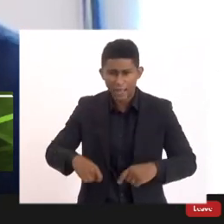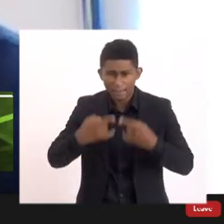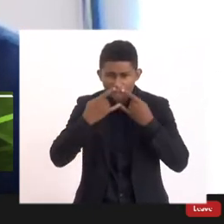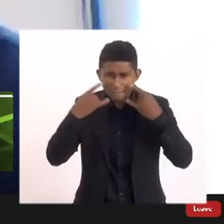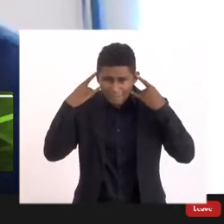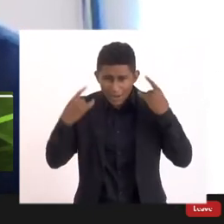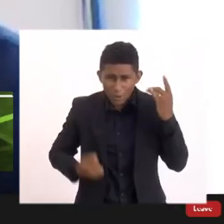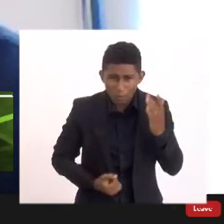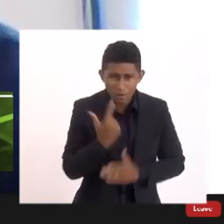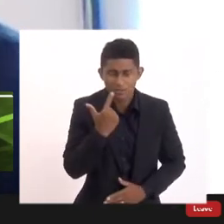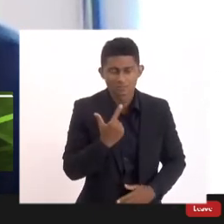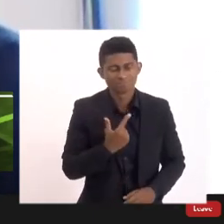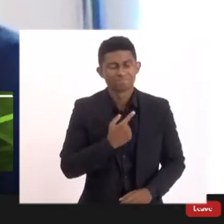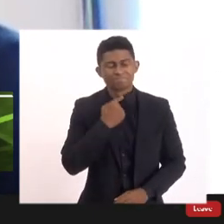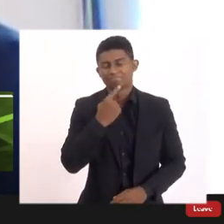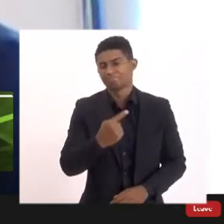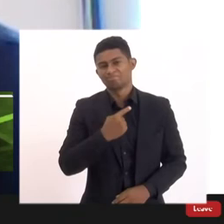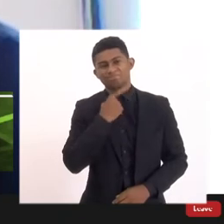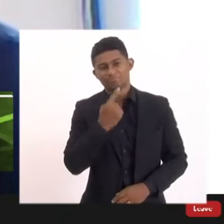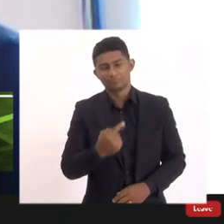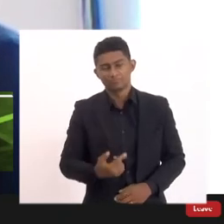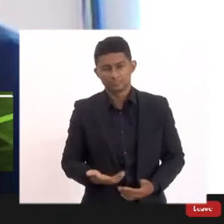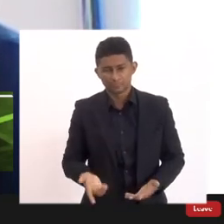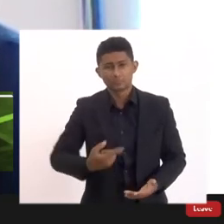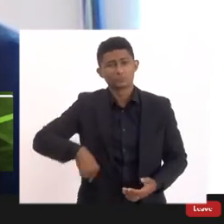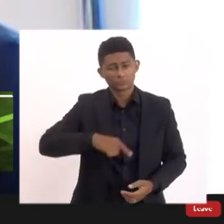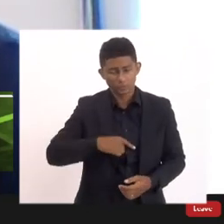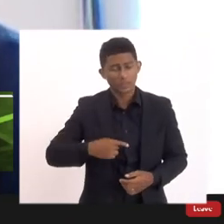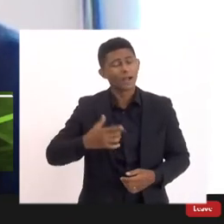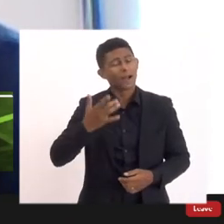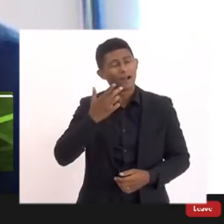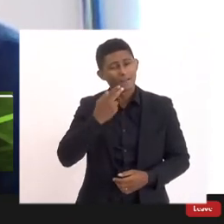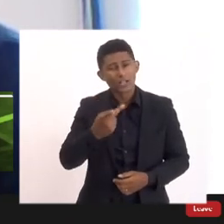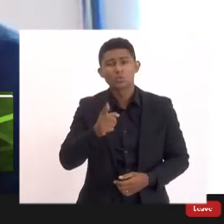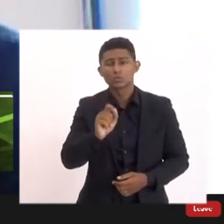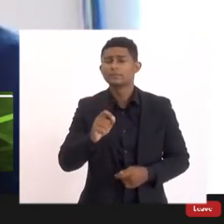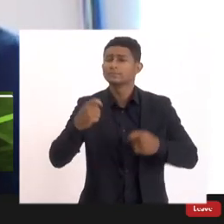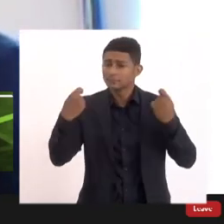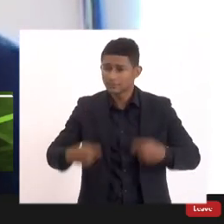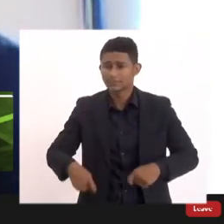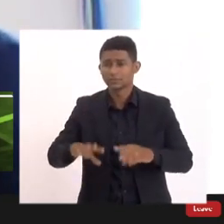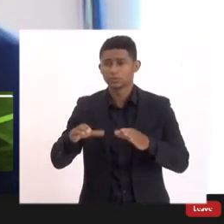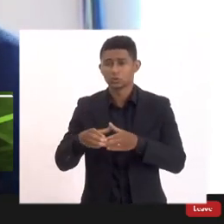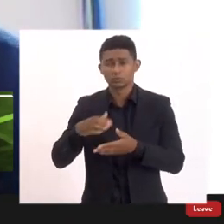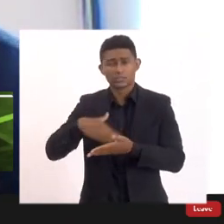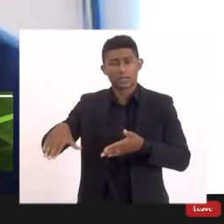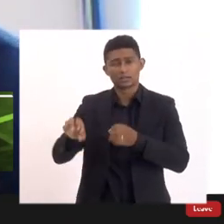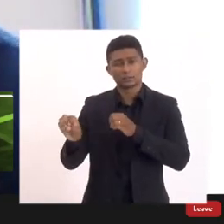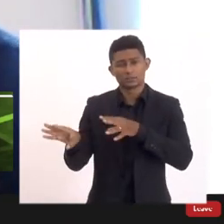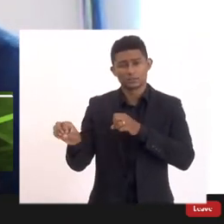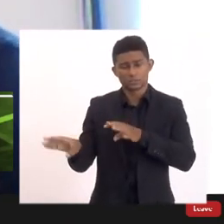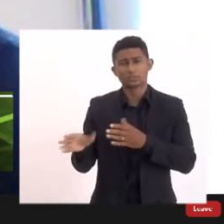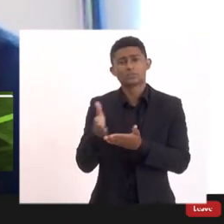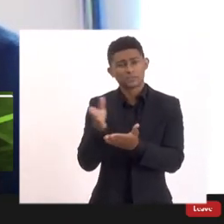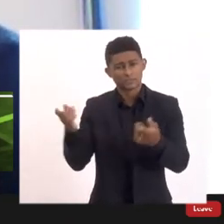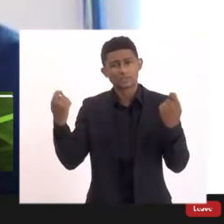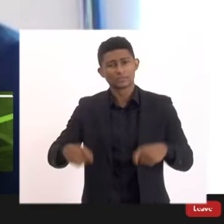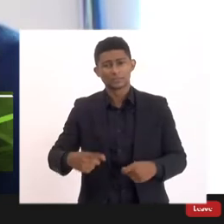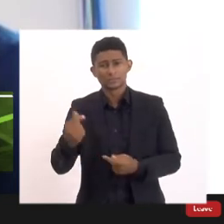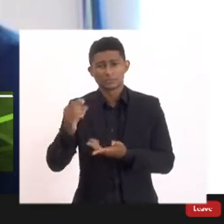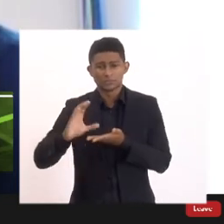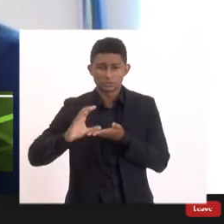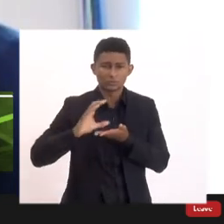A gente acha que isso tem que ser garantido pela Secretaria de Estado de Educação, inclusive uma definição, né? As